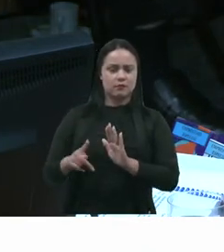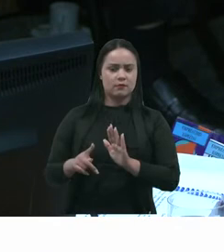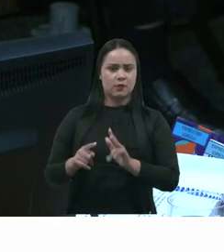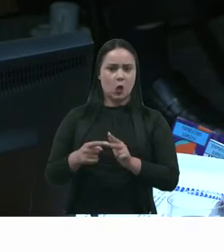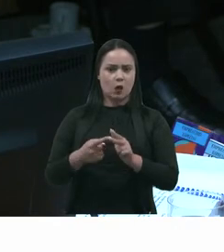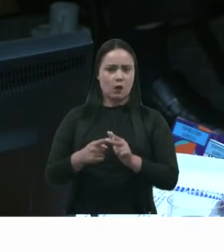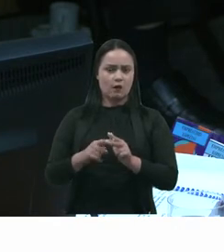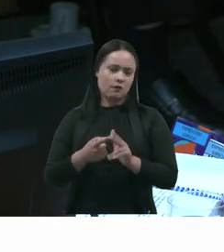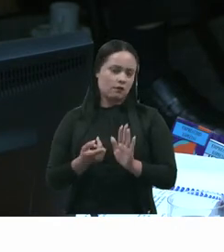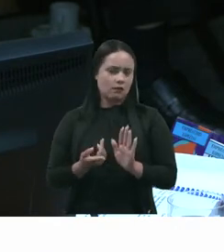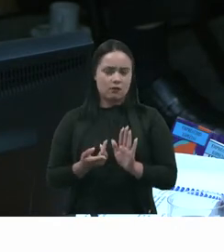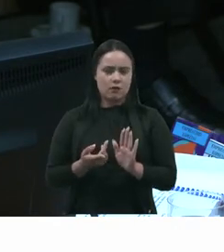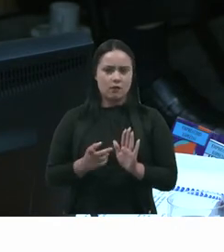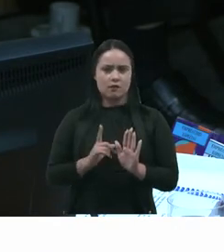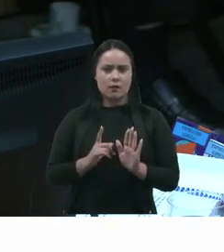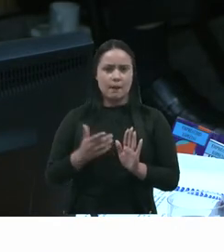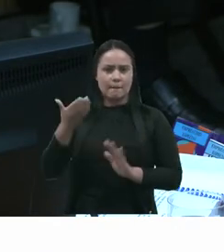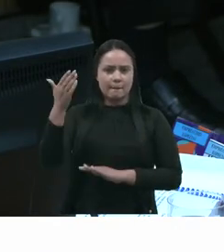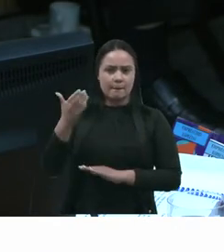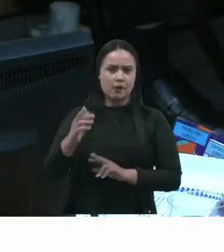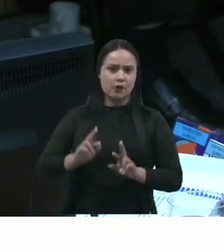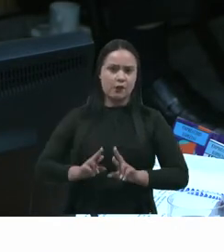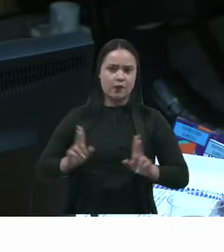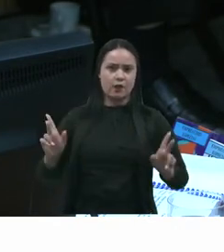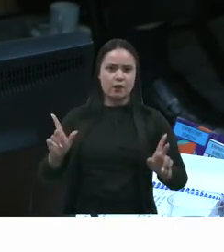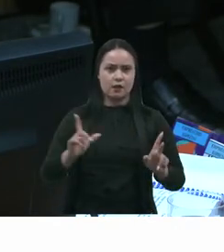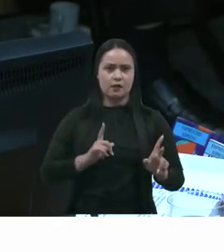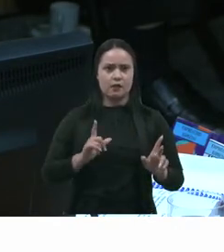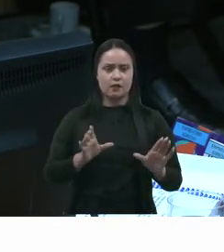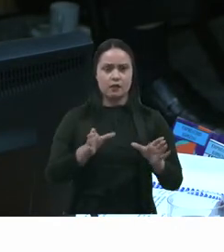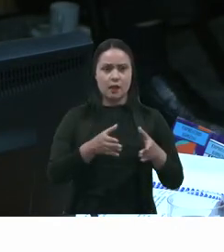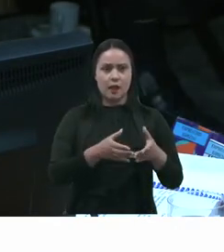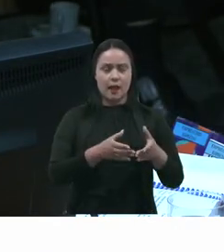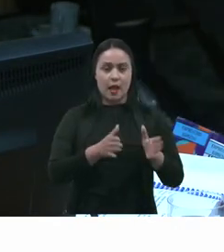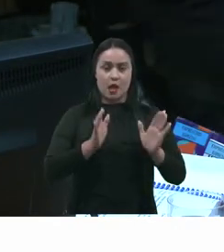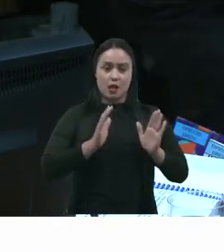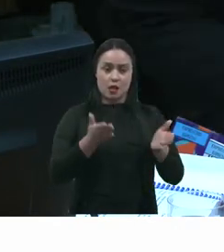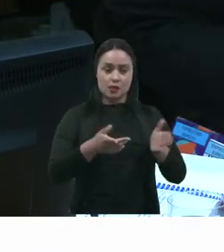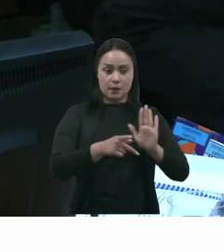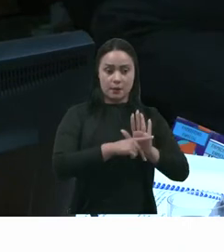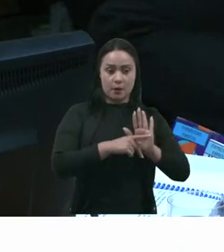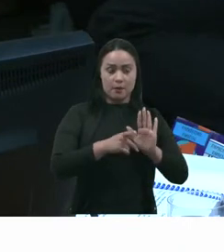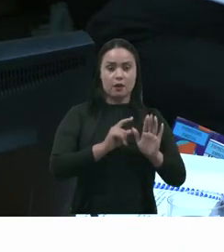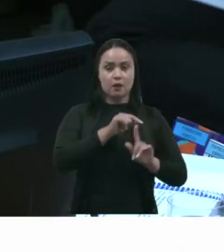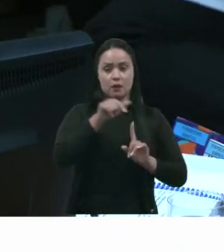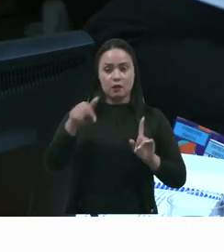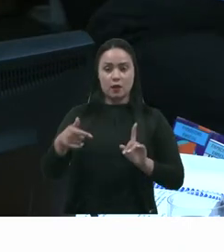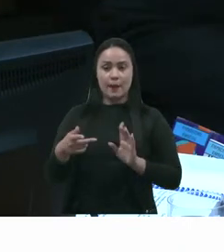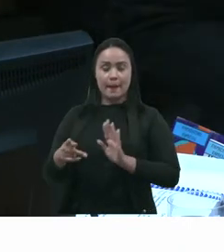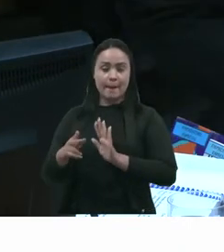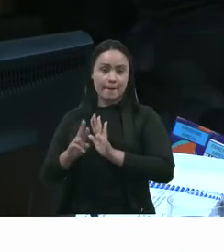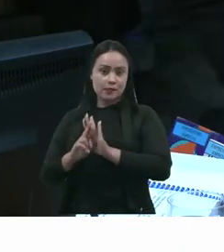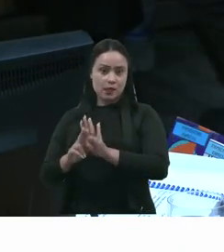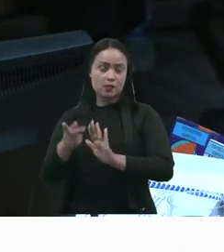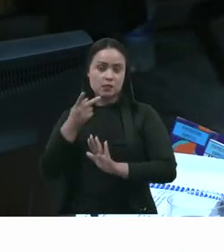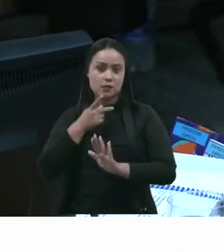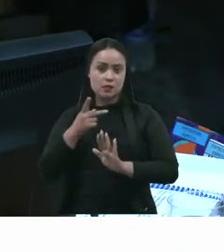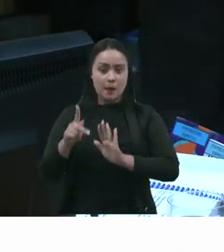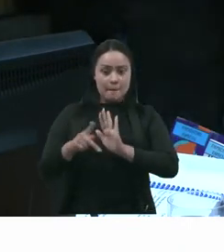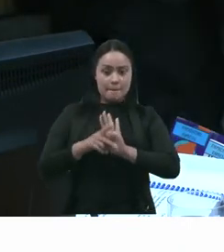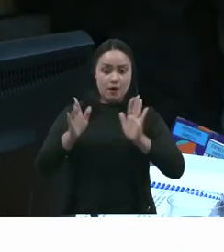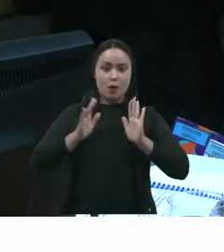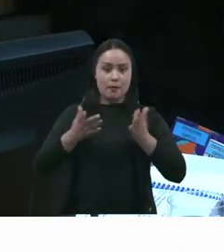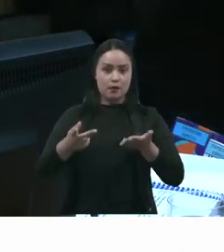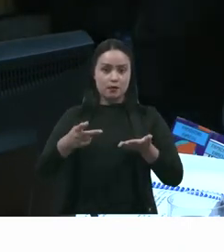configurado diante da evidente diferença entre o bem apropriado e aquele que o representado agora diz ser de sua